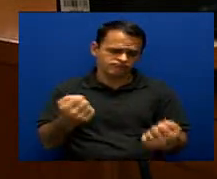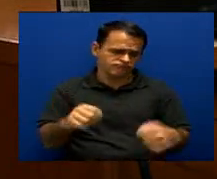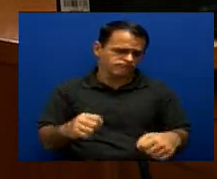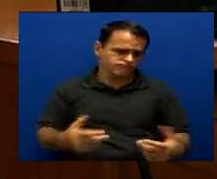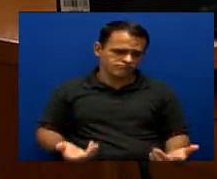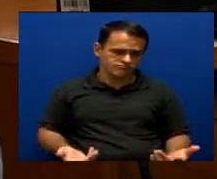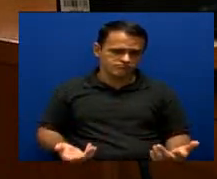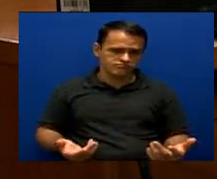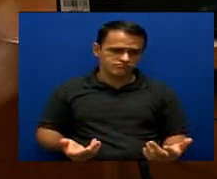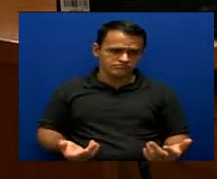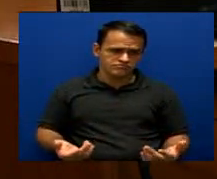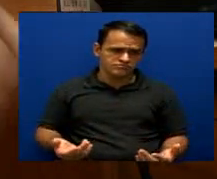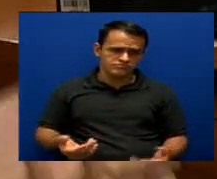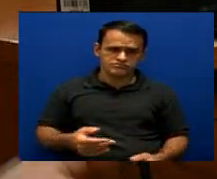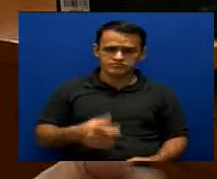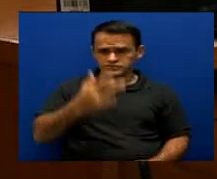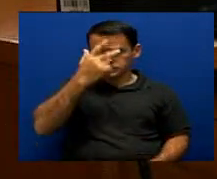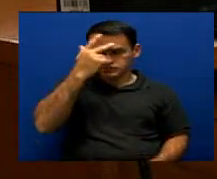o ambiente